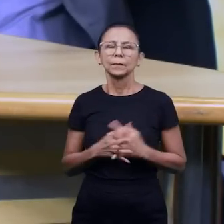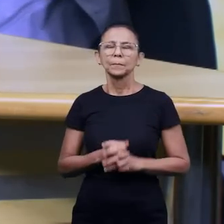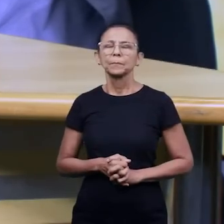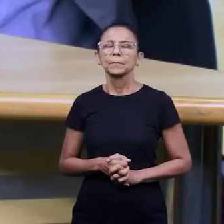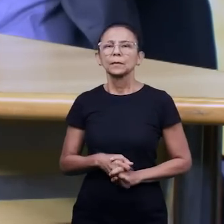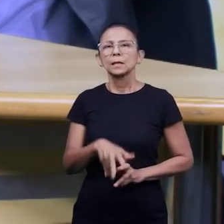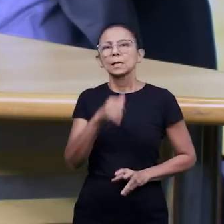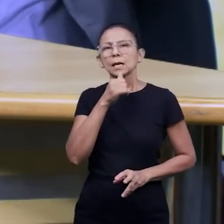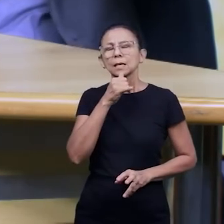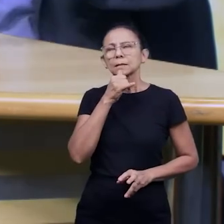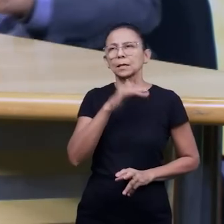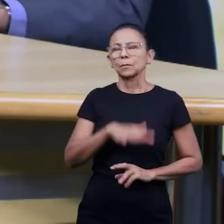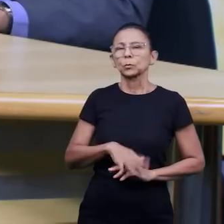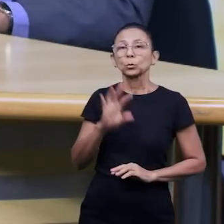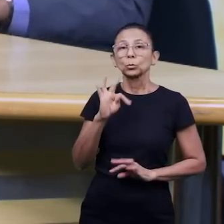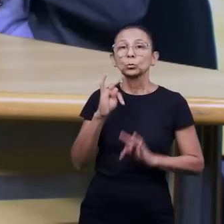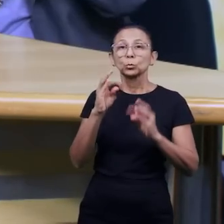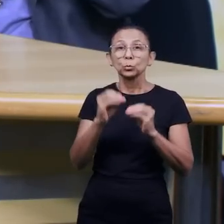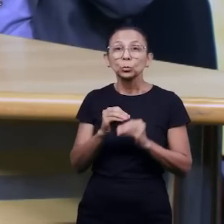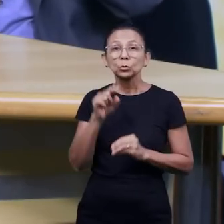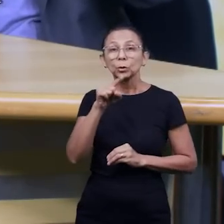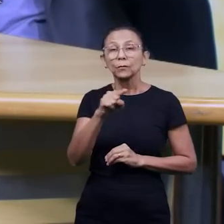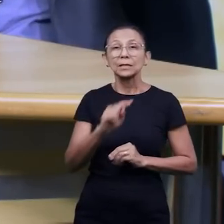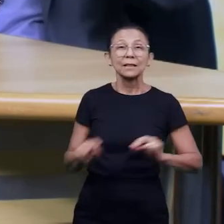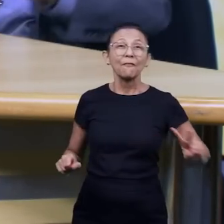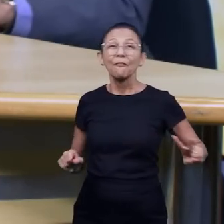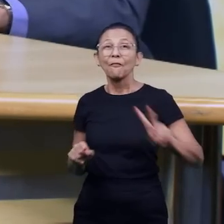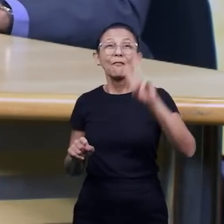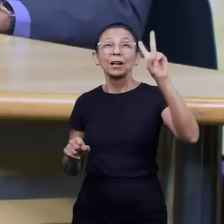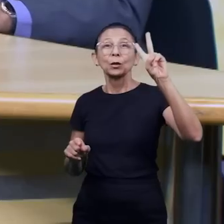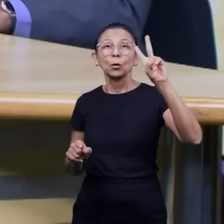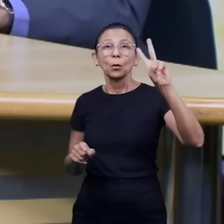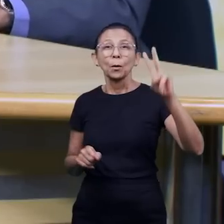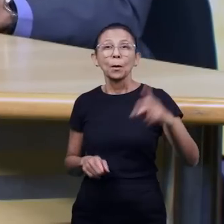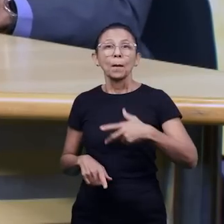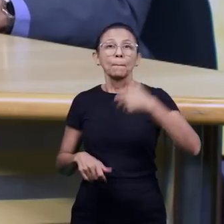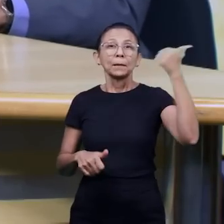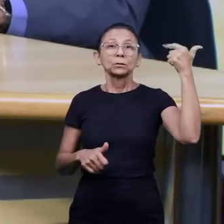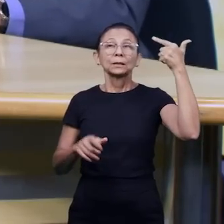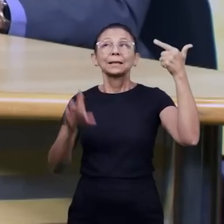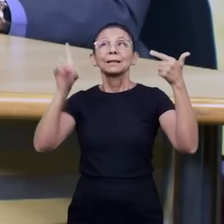ela tem uma característica pelo seguinte, porque quando você